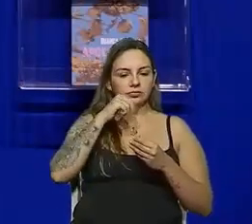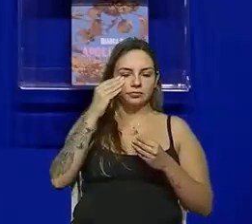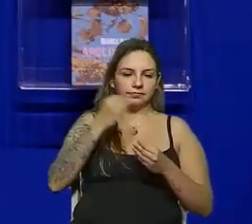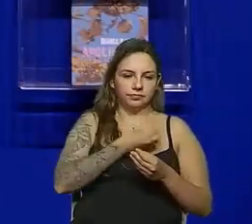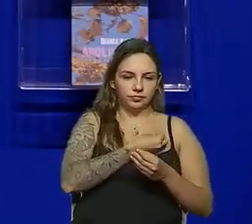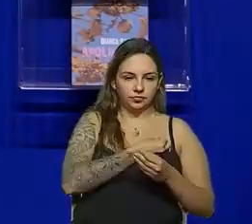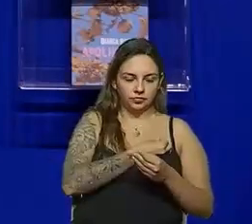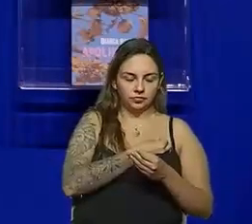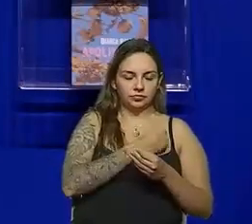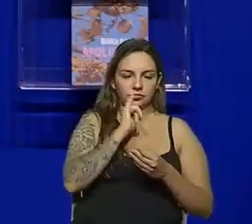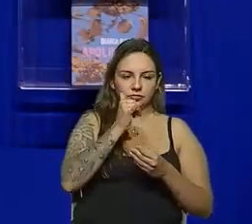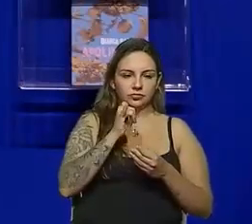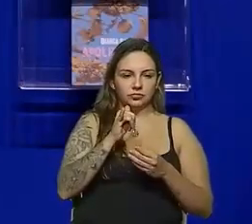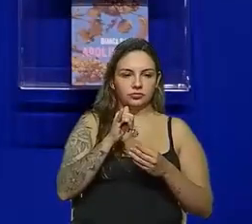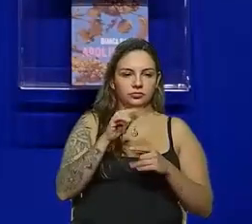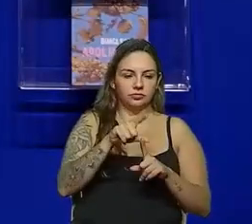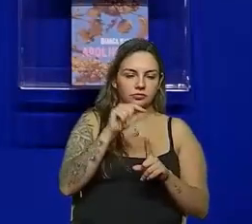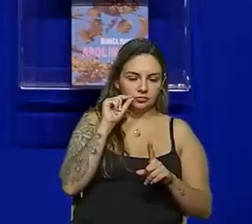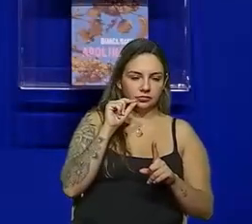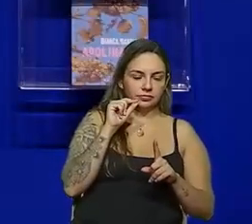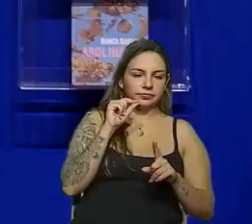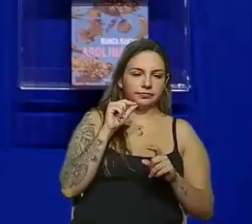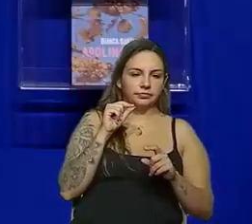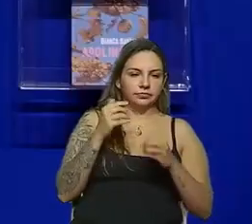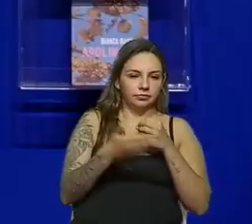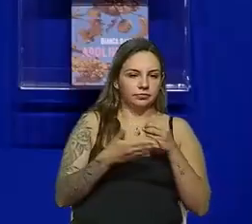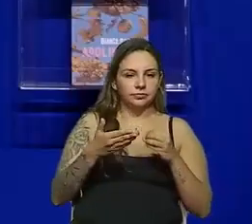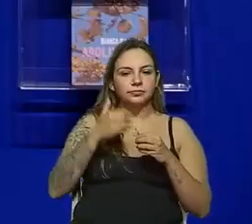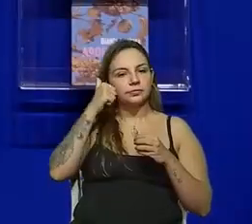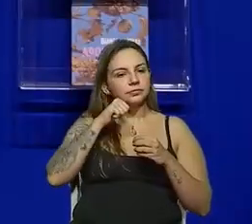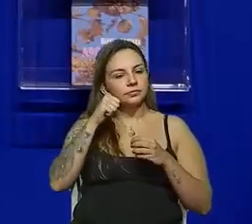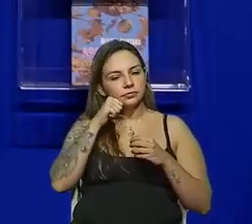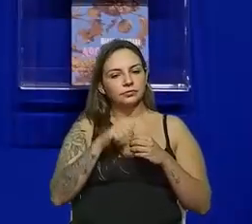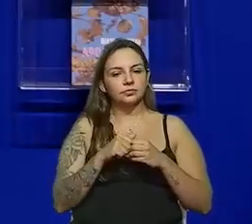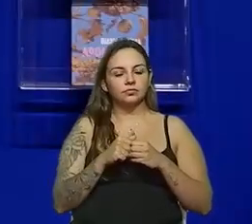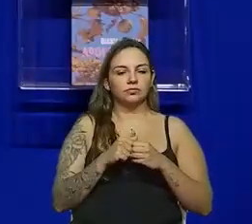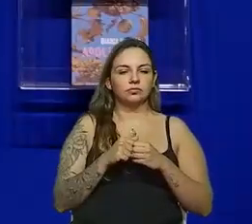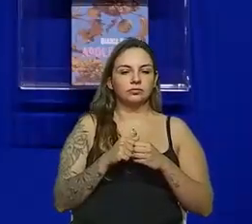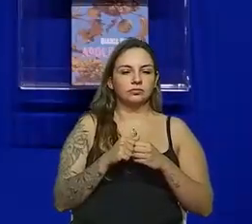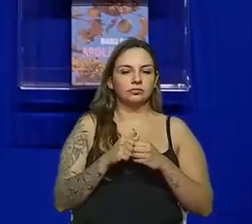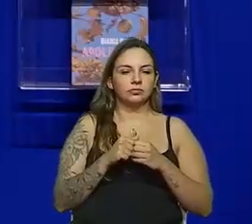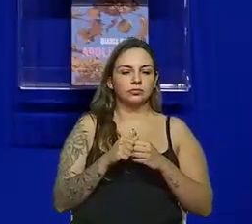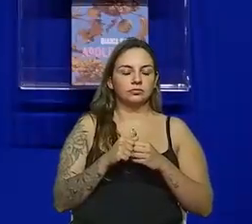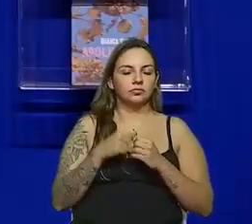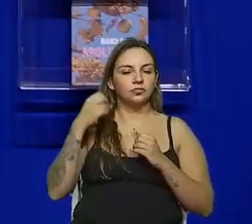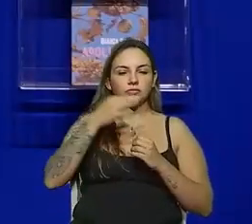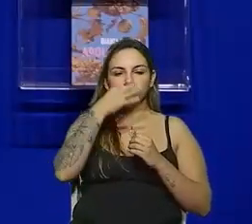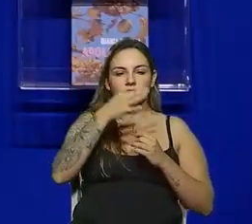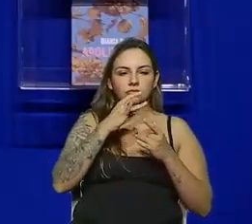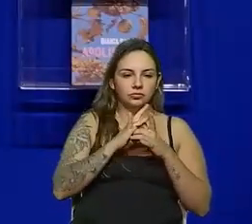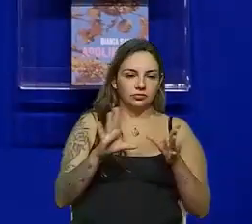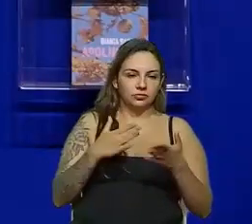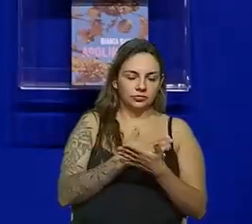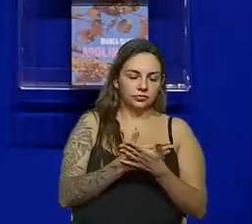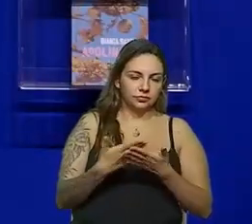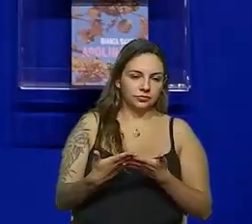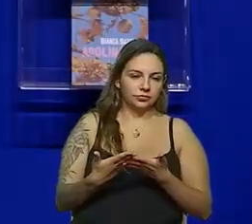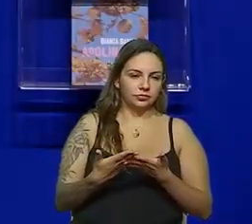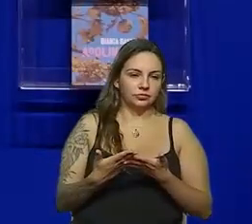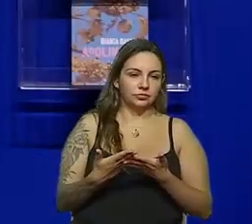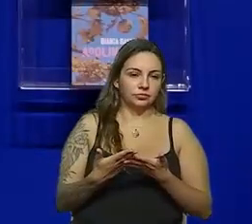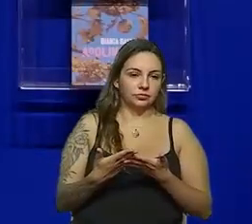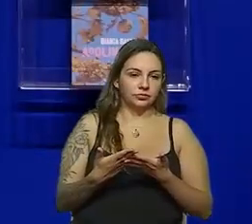muito presente ali, contando, as protagonistas são basicamente mulheres. Tropical Sol da Liberdade, por exemplo,